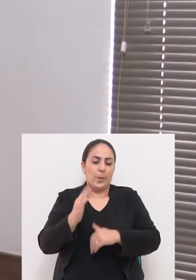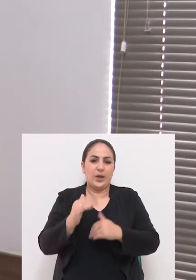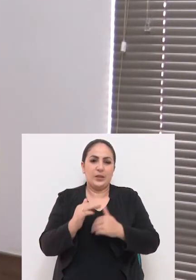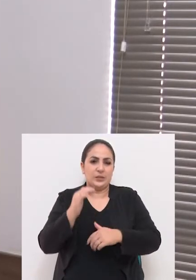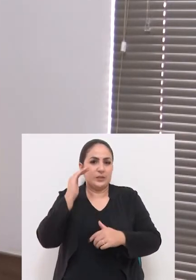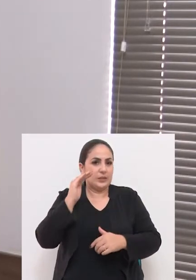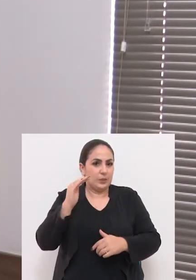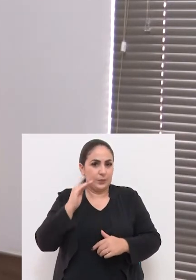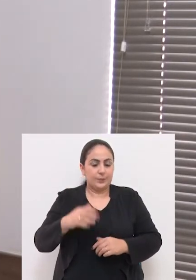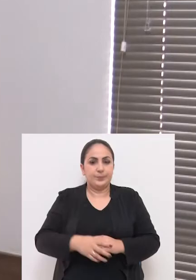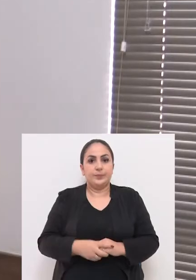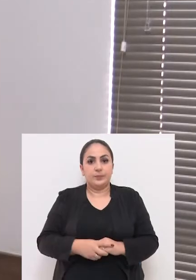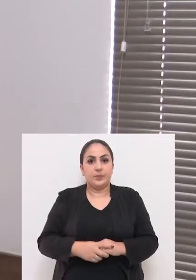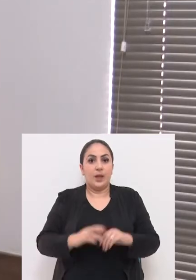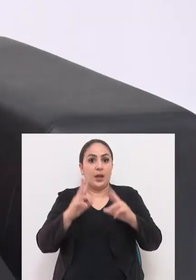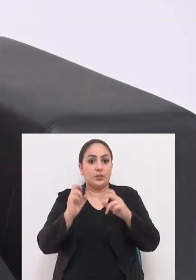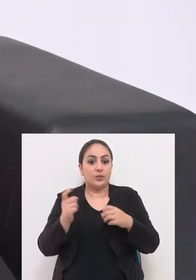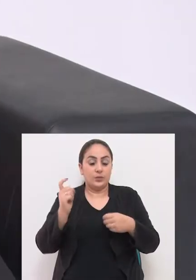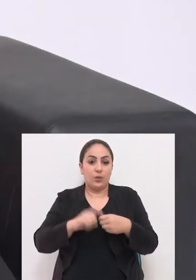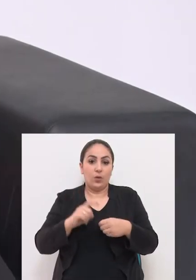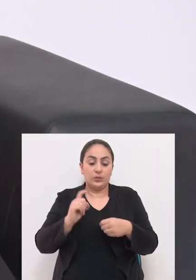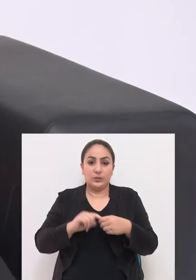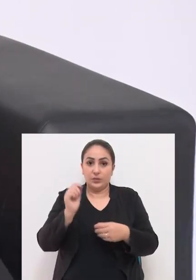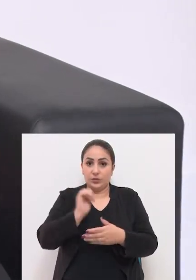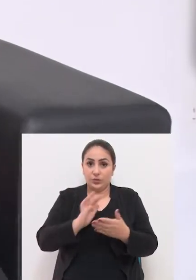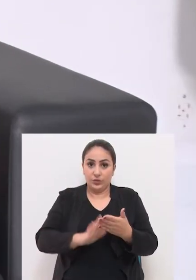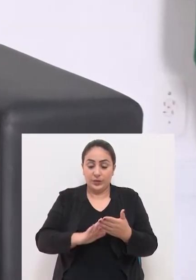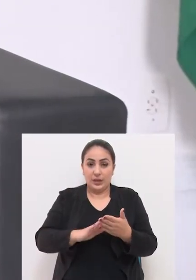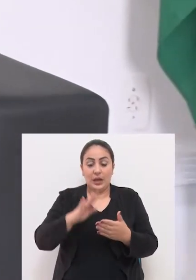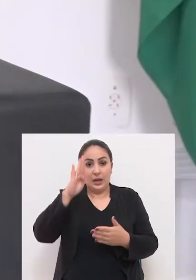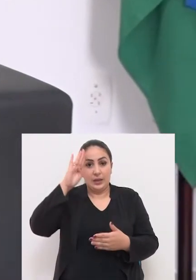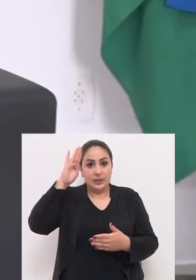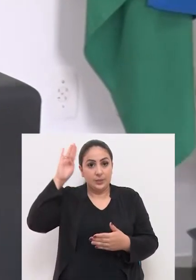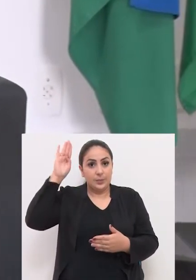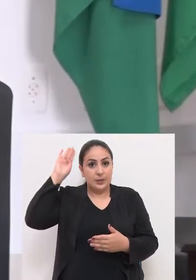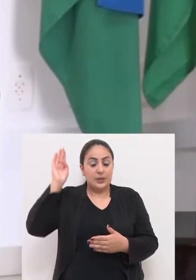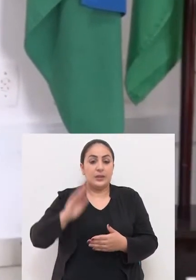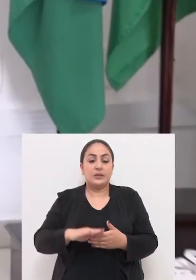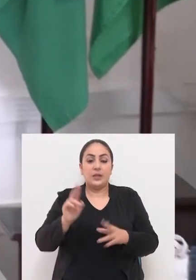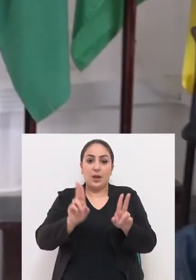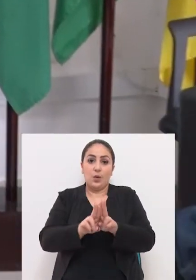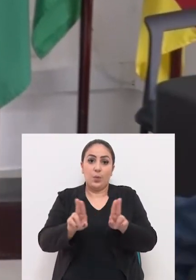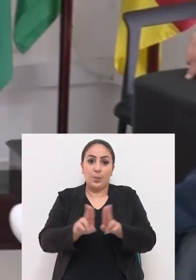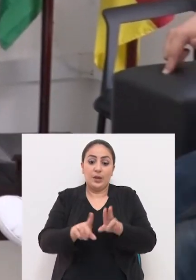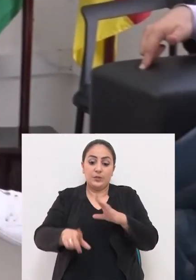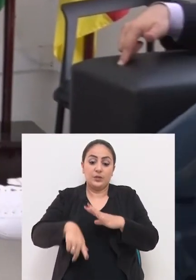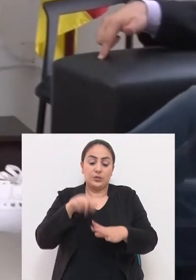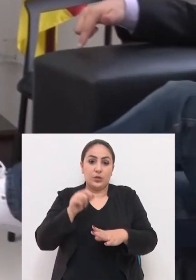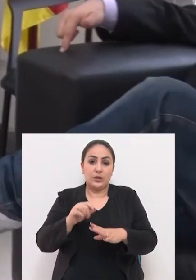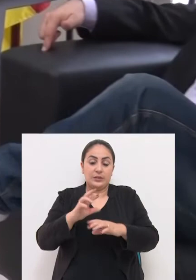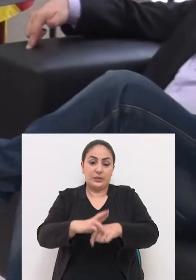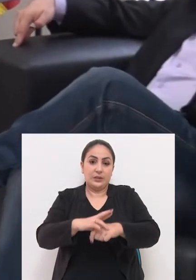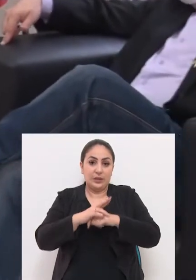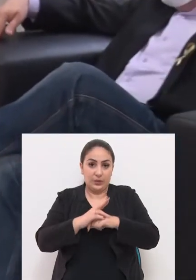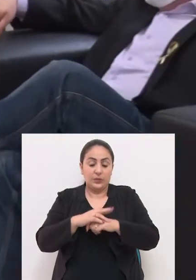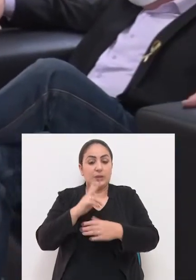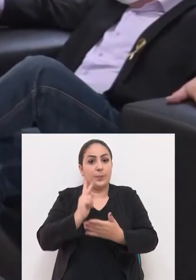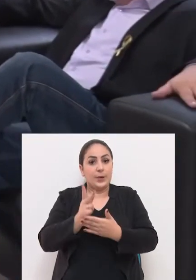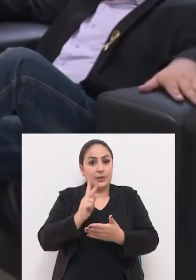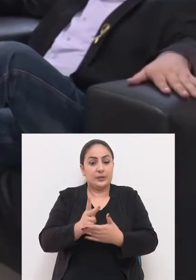um pouquinho mais de tranquilidade. Sobre o retorno das atividades acadêmicas, a UPF optou